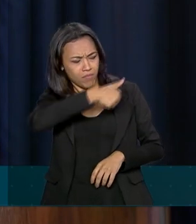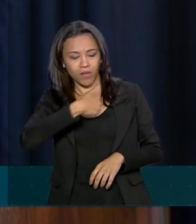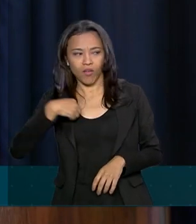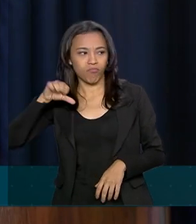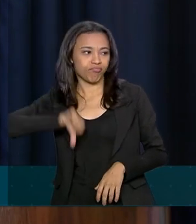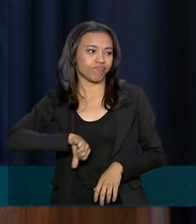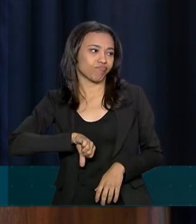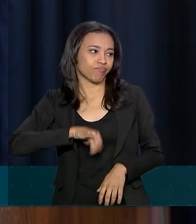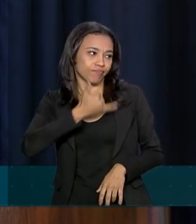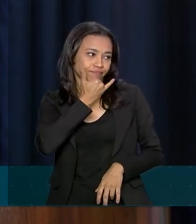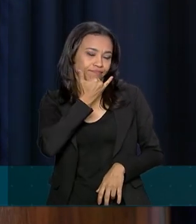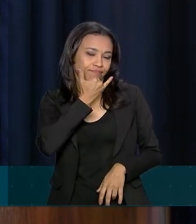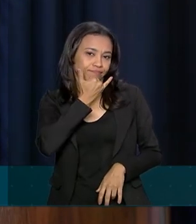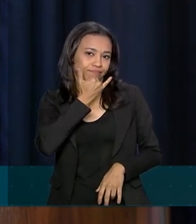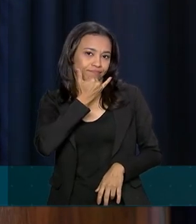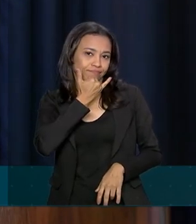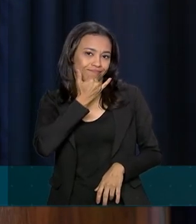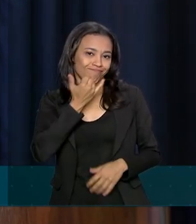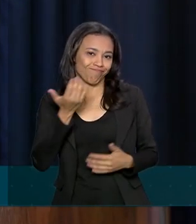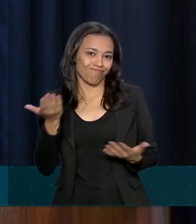mal.